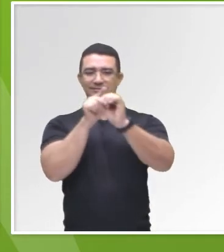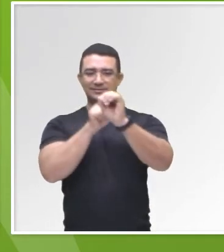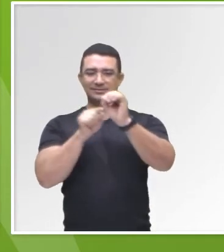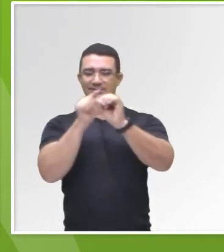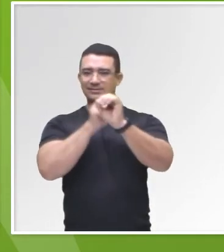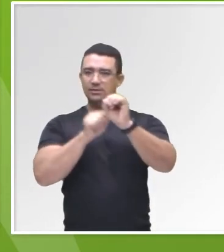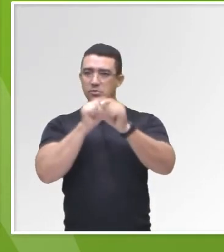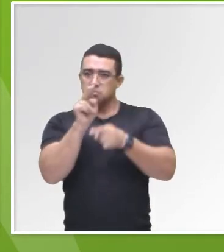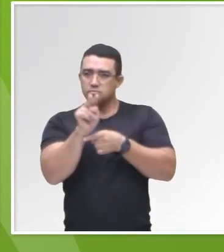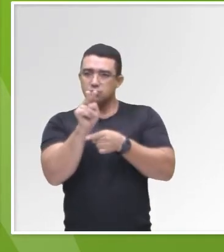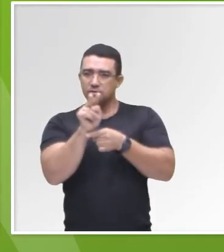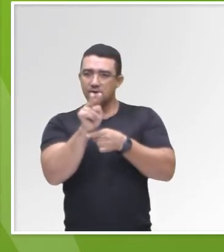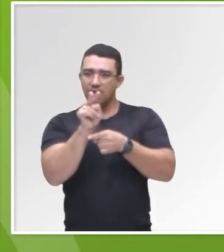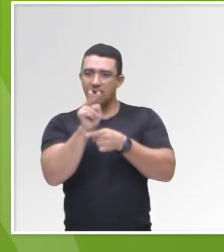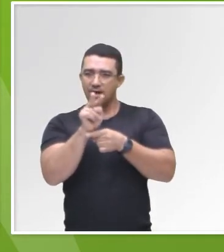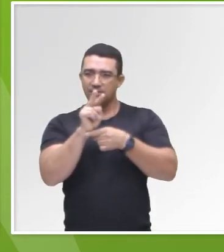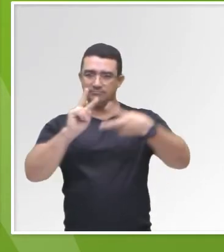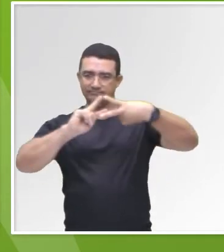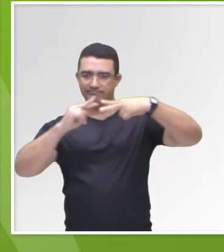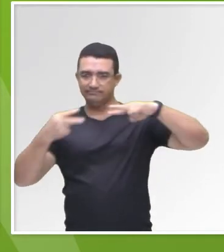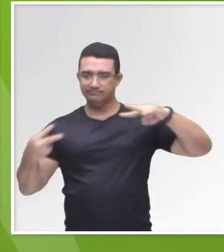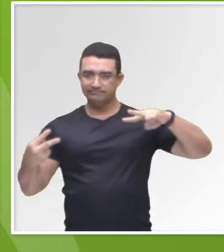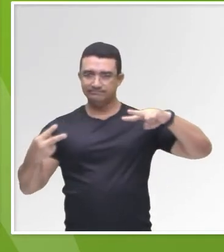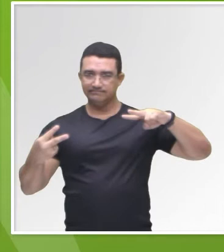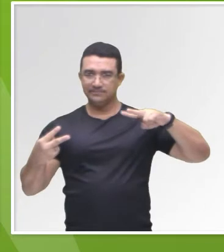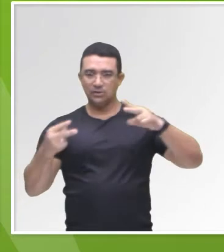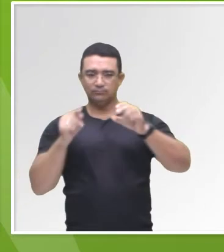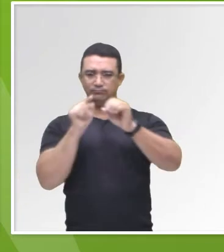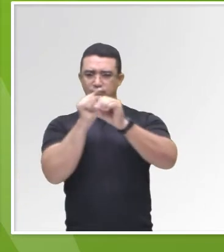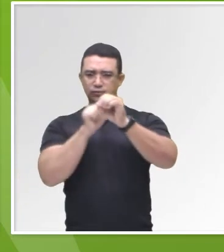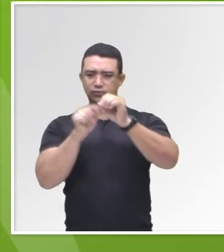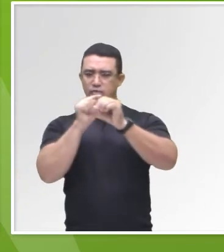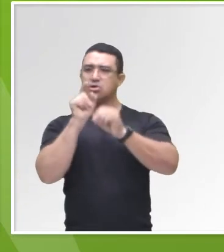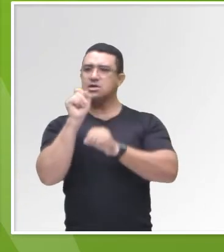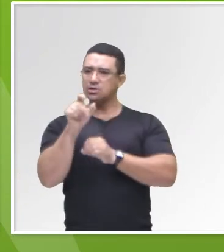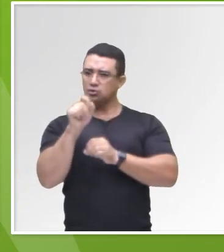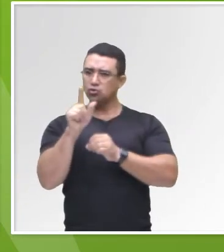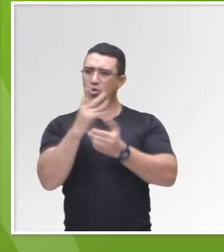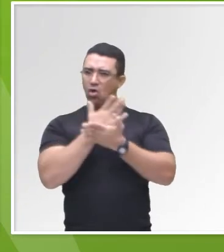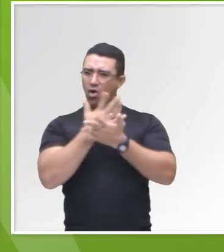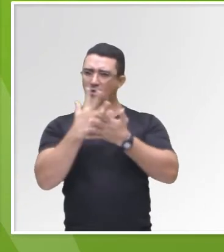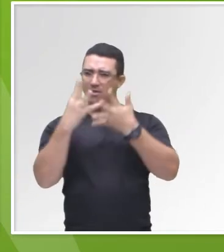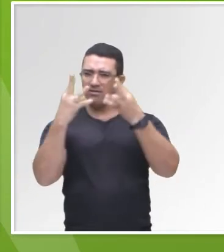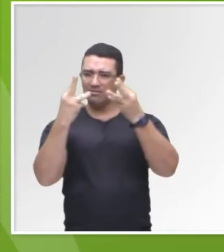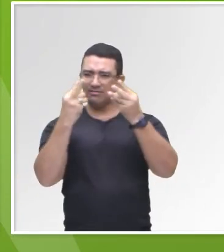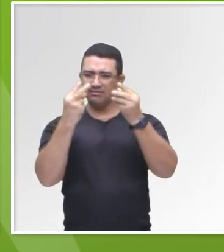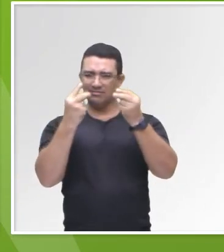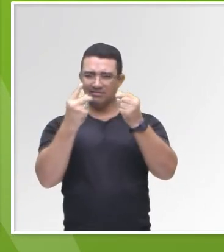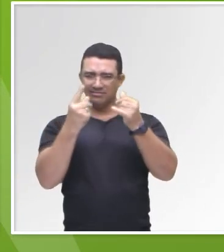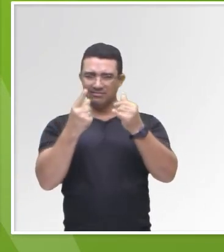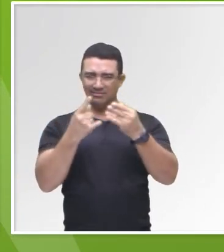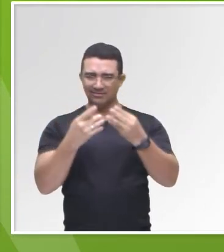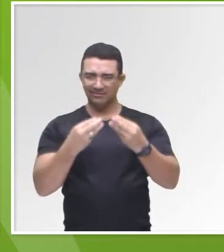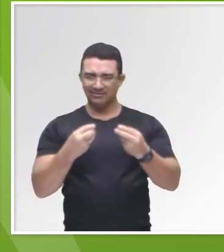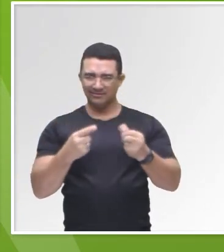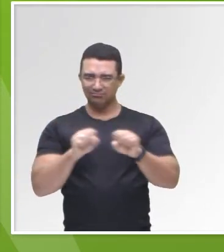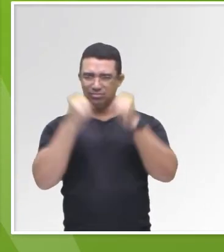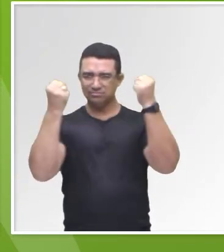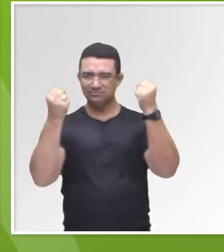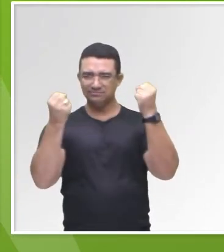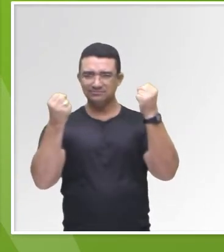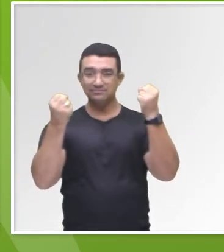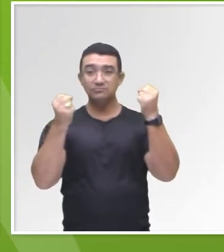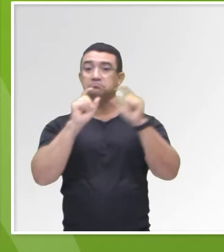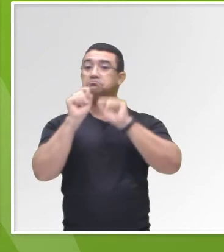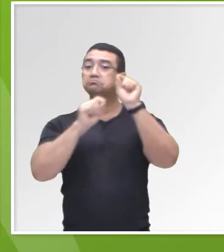os cromossomos. E aí essa membrana ela começa a se desfazer, como a gente está observando aqui, ó, como se ela estivesse sendo toda quebrada. E aí o